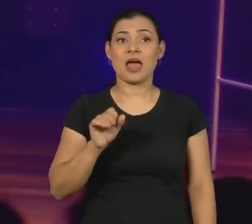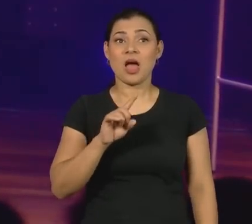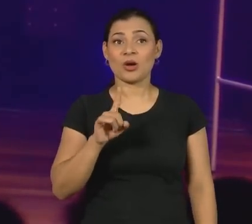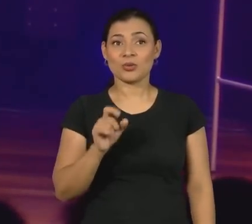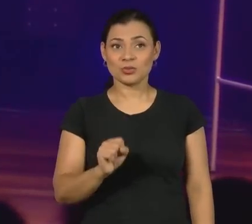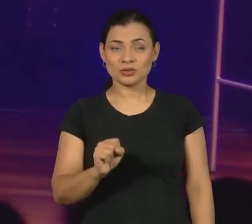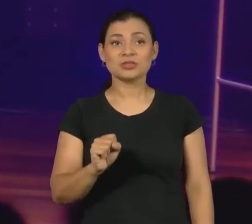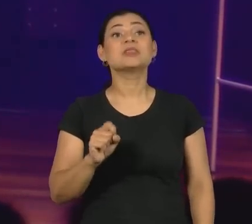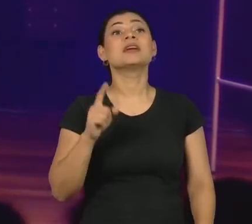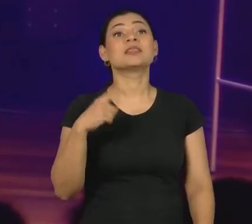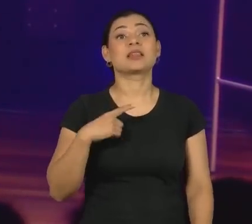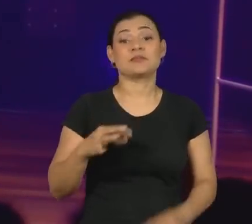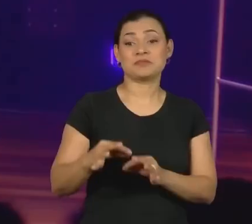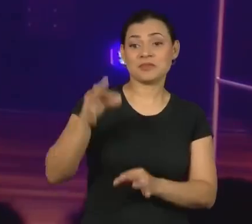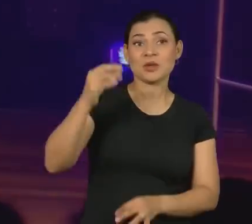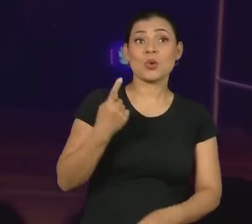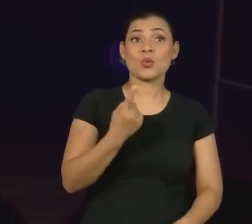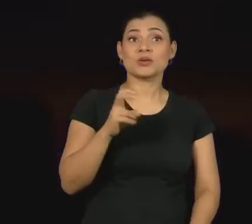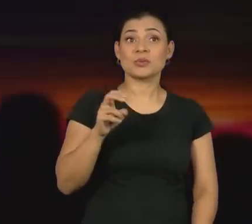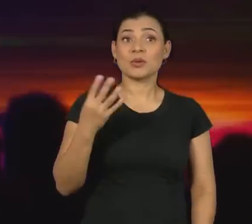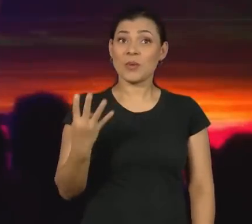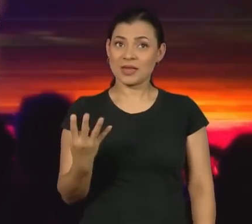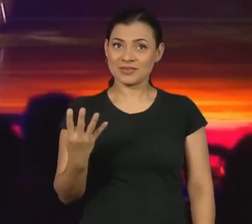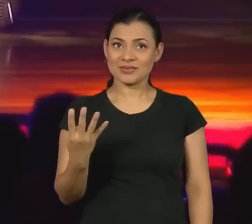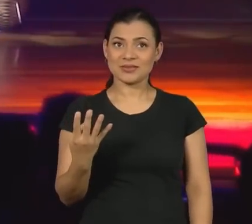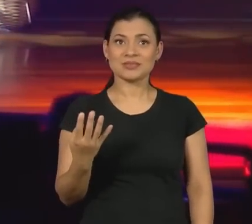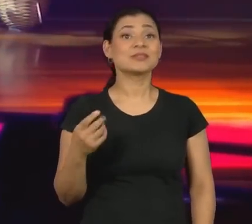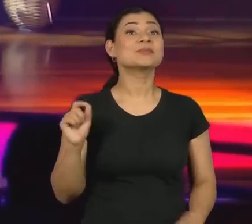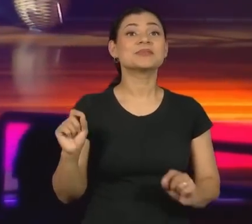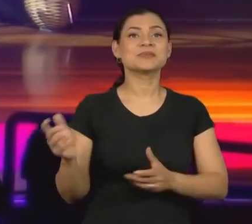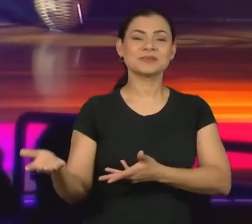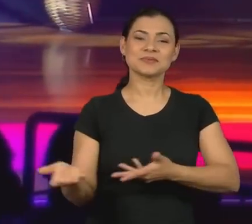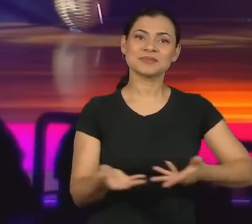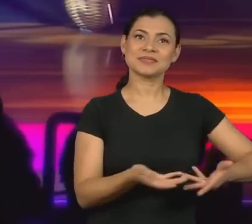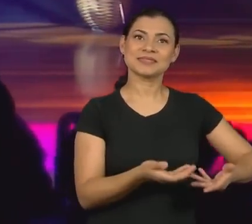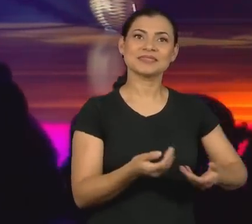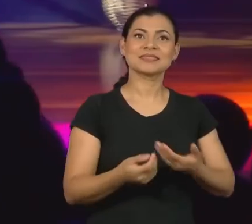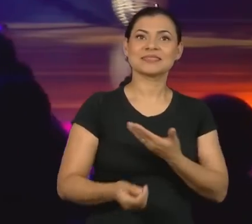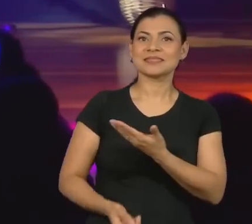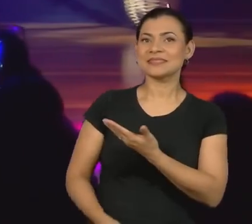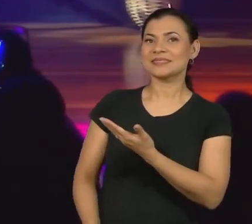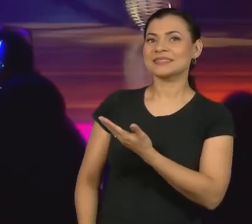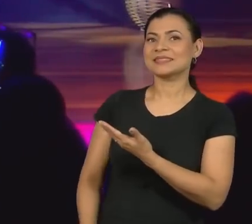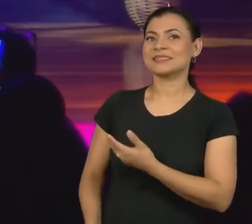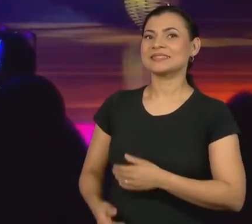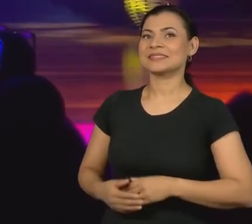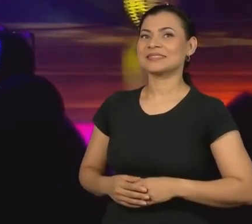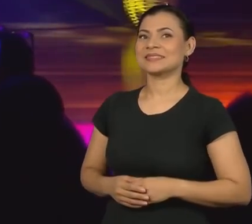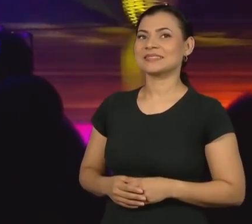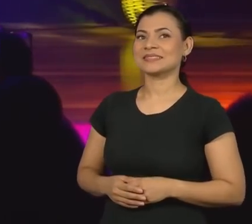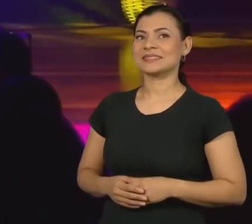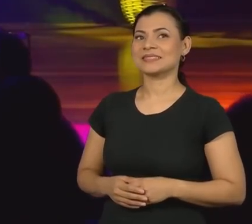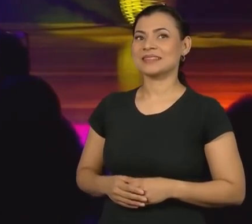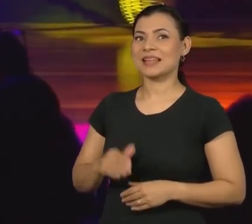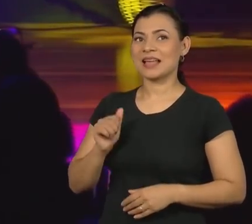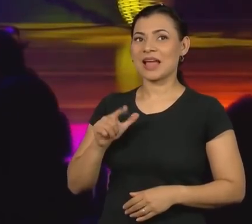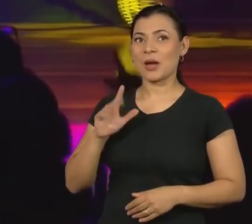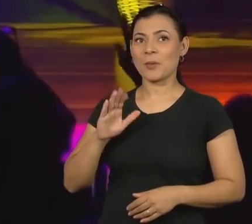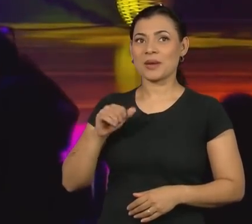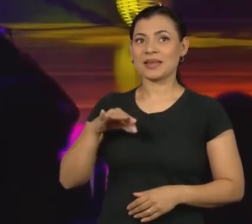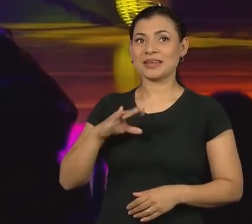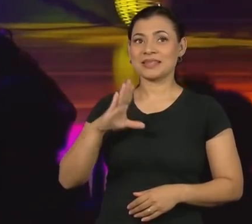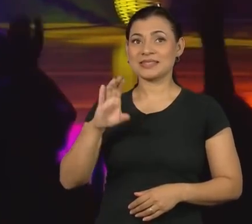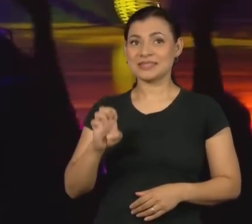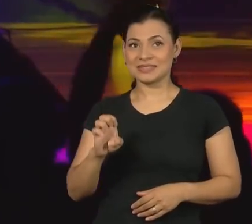tem 1,54 m de altura. Com vocês, Dona Aurenice Maria de Jesus da